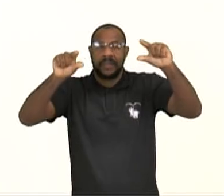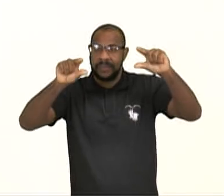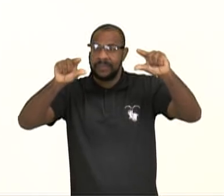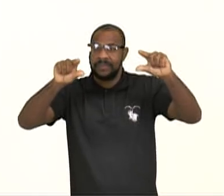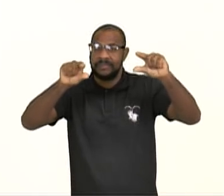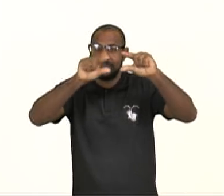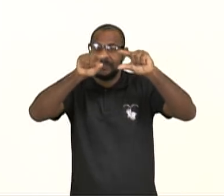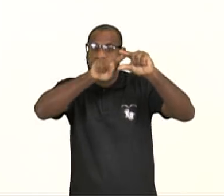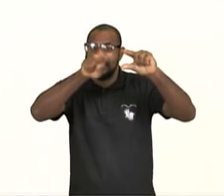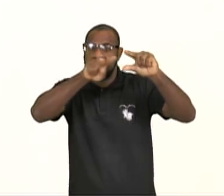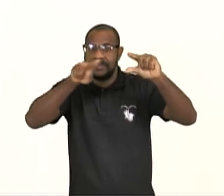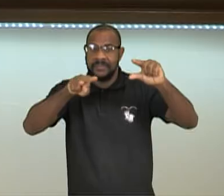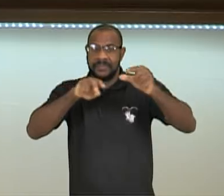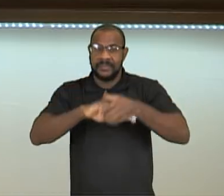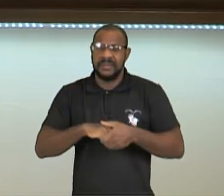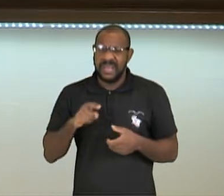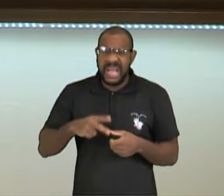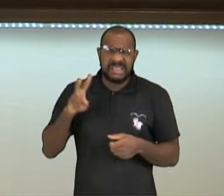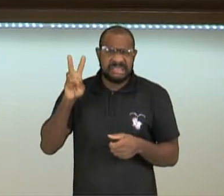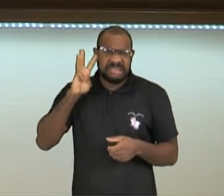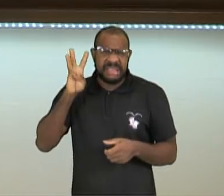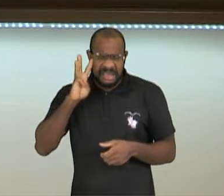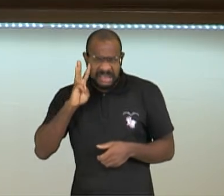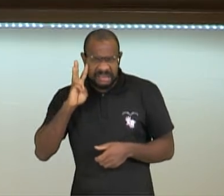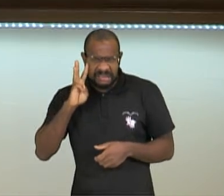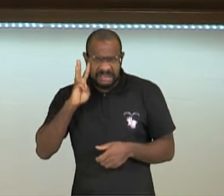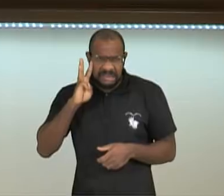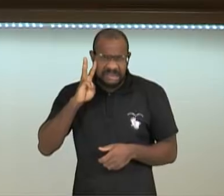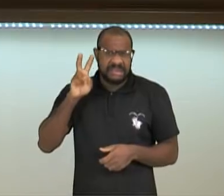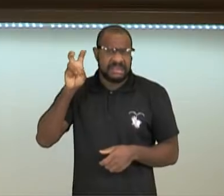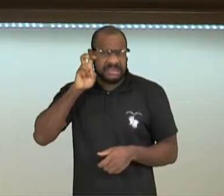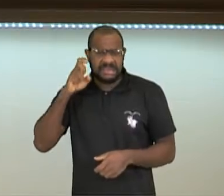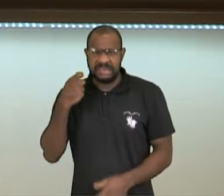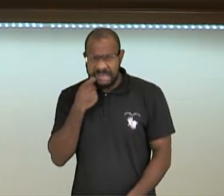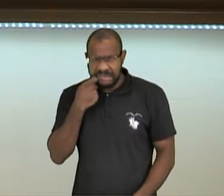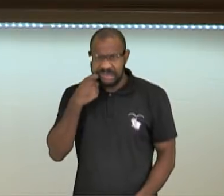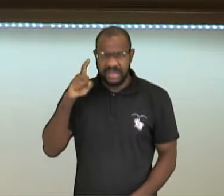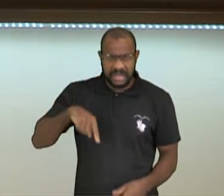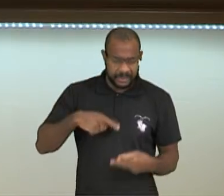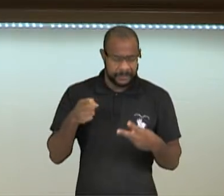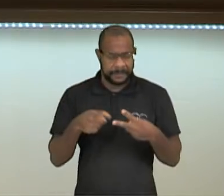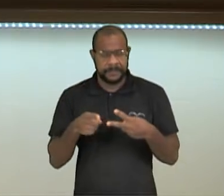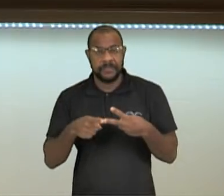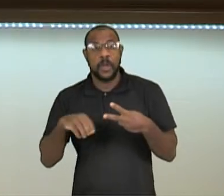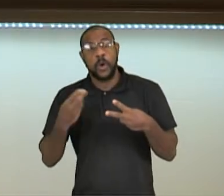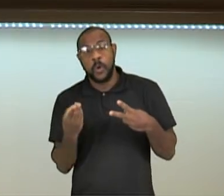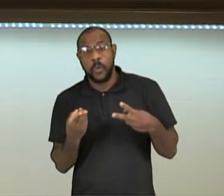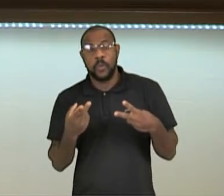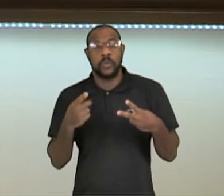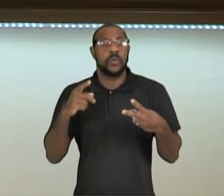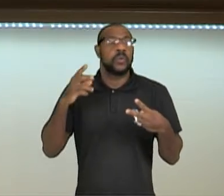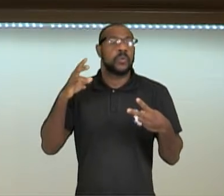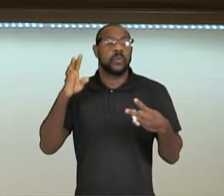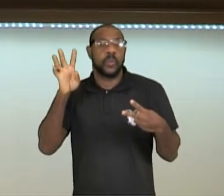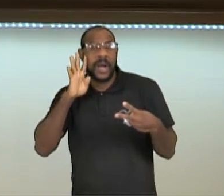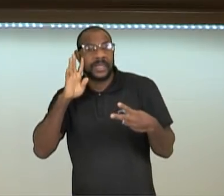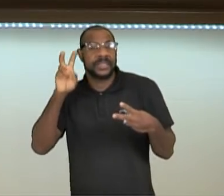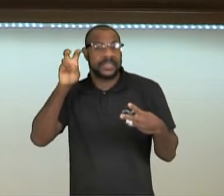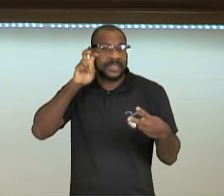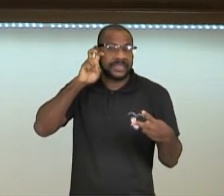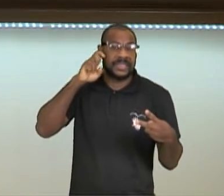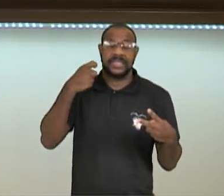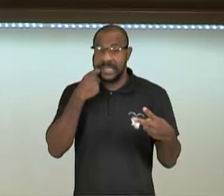que ele está falando sobre a terça, a quinta e a sexta? Ou será que é quarta, quinta